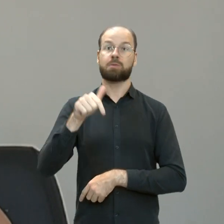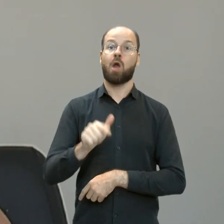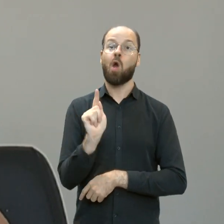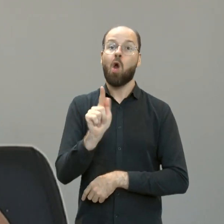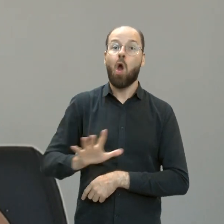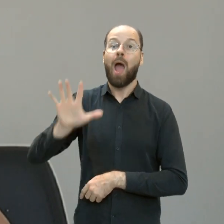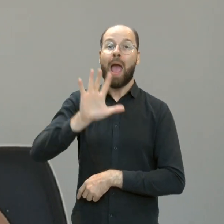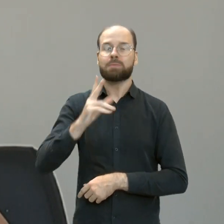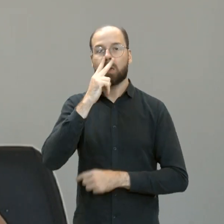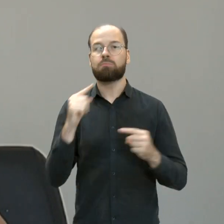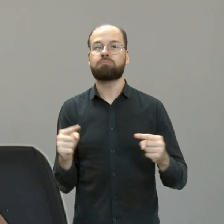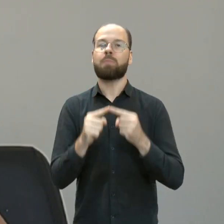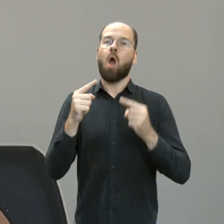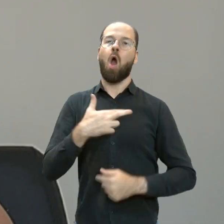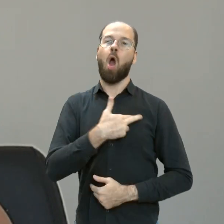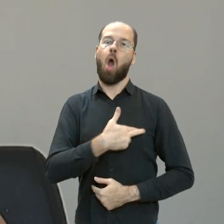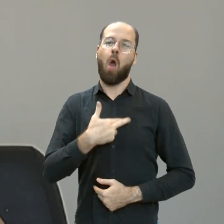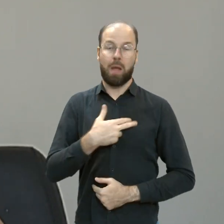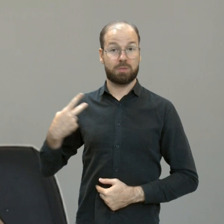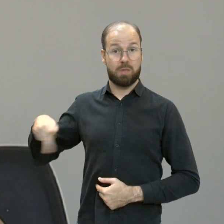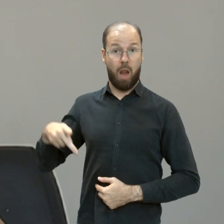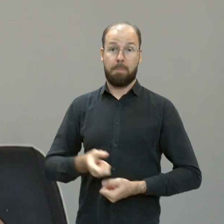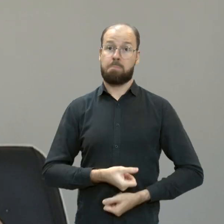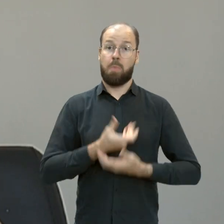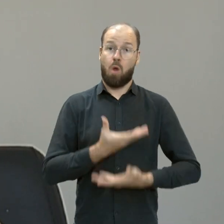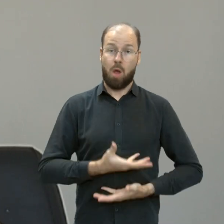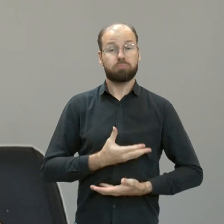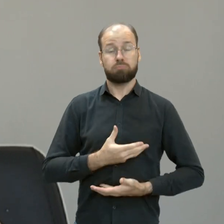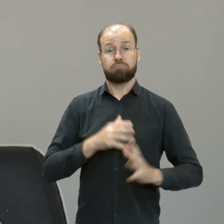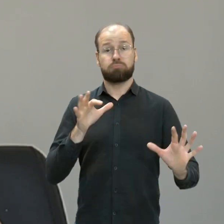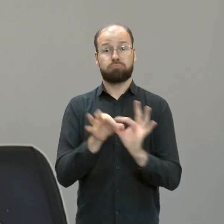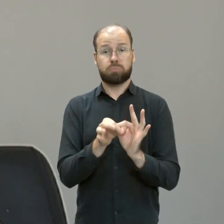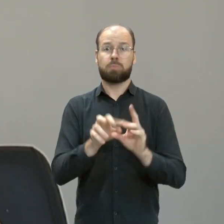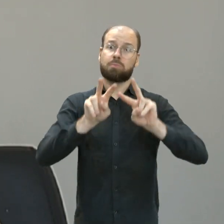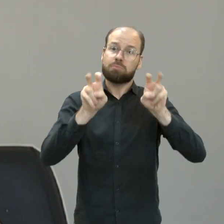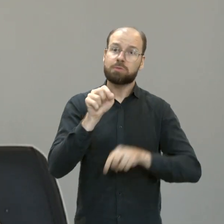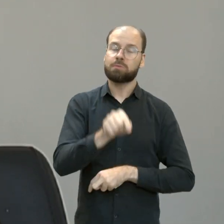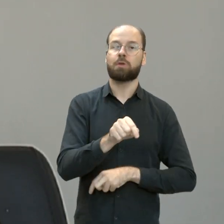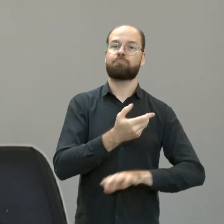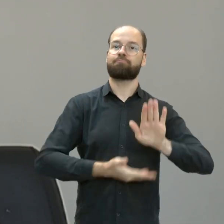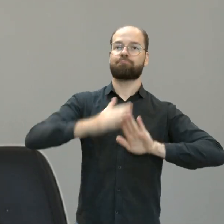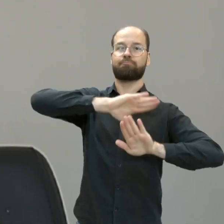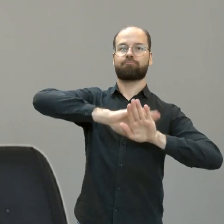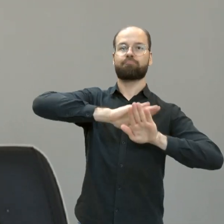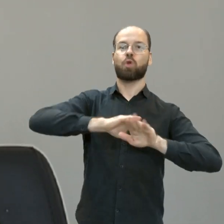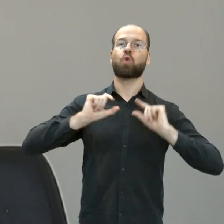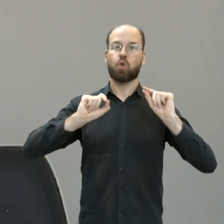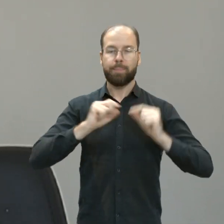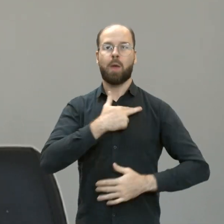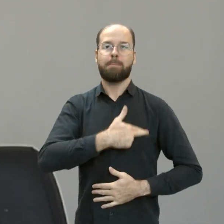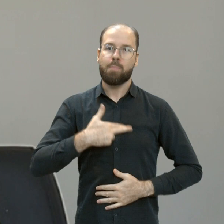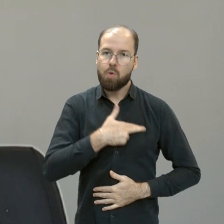né? Então, a poesia de Leodegária, ela toda está filtrada por esses ideais do romantismo, que é a exacerbação